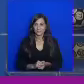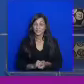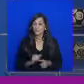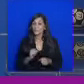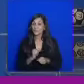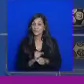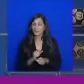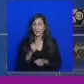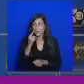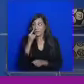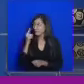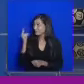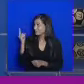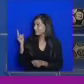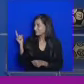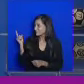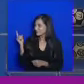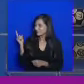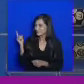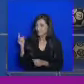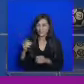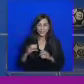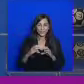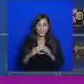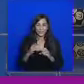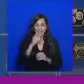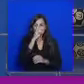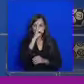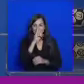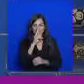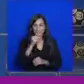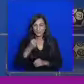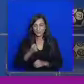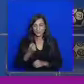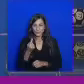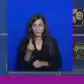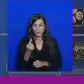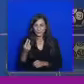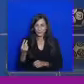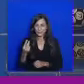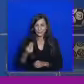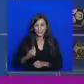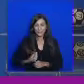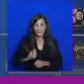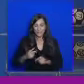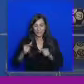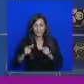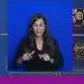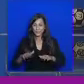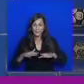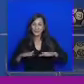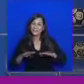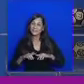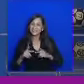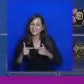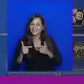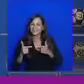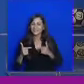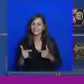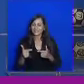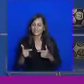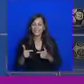Estamos aguardando, já chegou a terceira bola, bola amarela número 12. Estamos ao vivo aqui do Espaço da